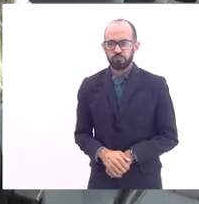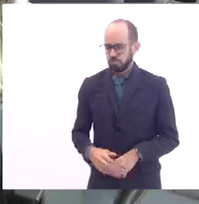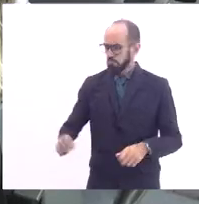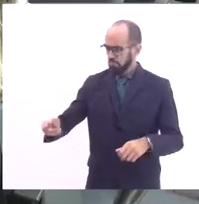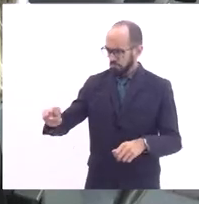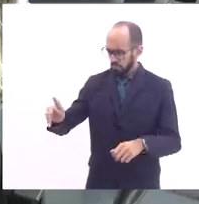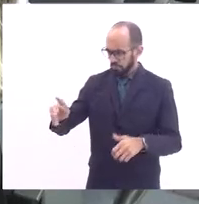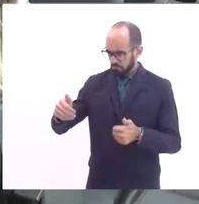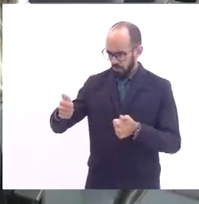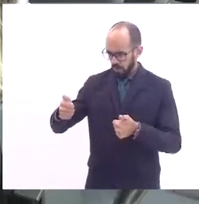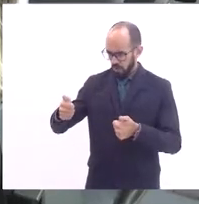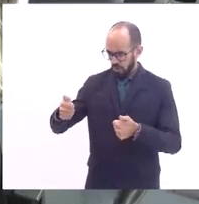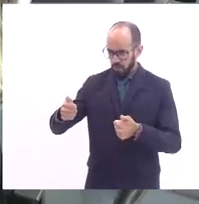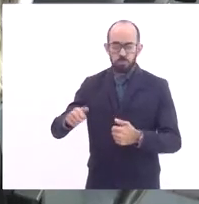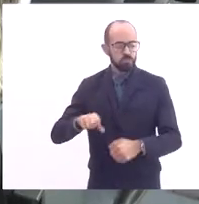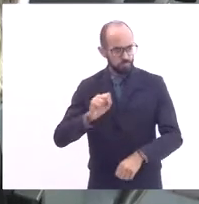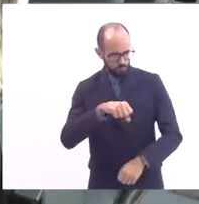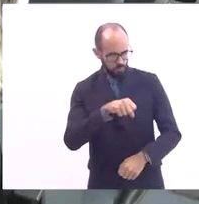Está saindo?